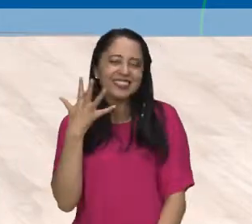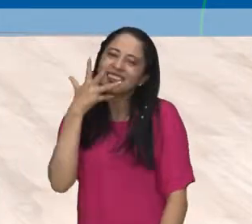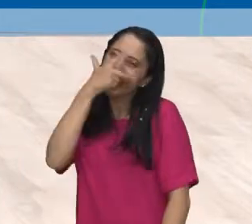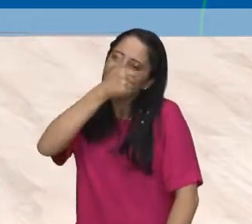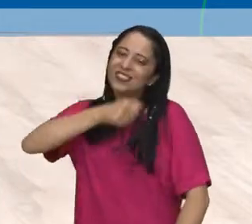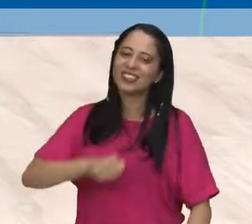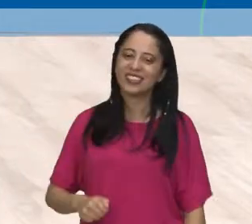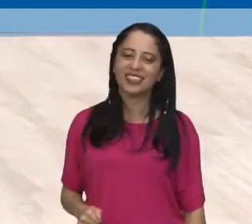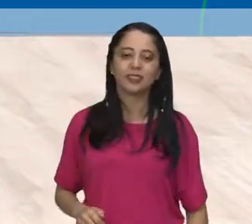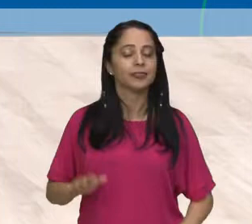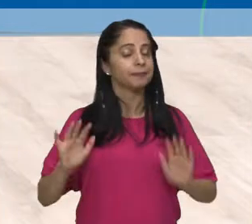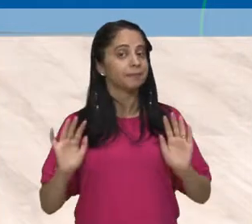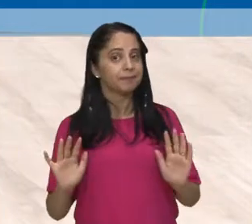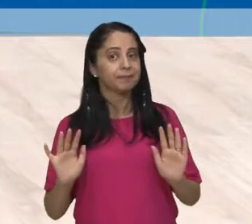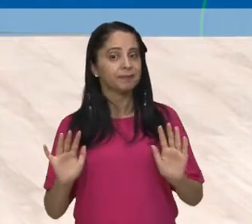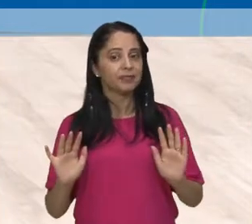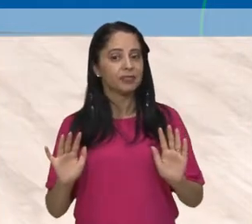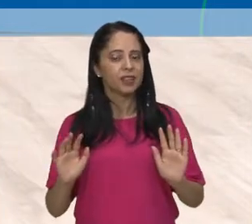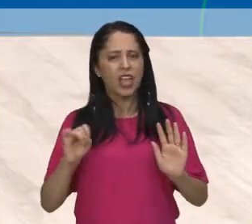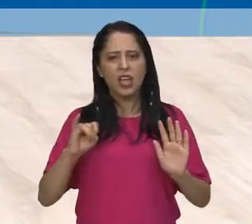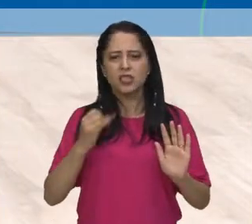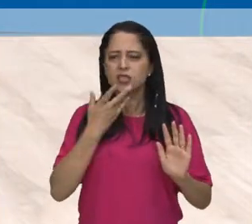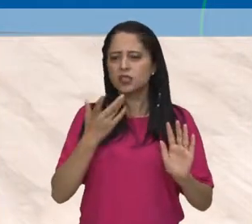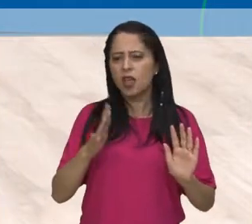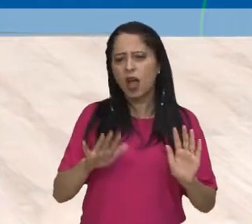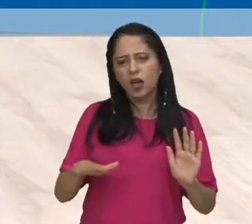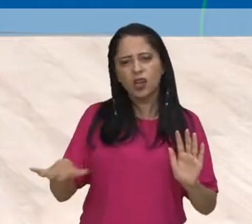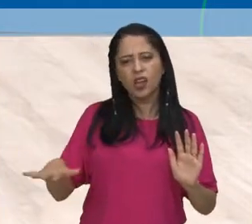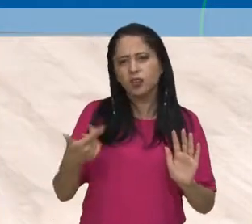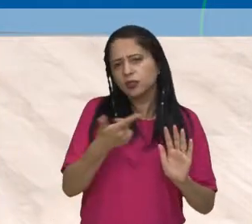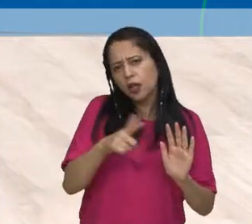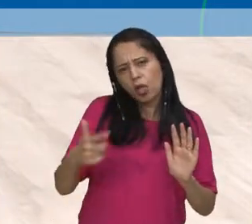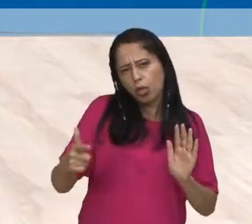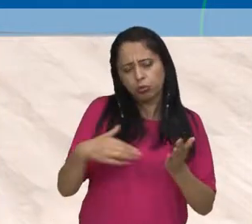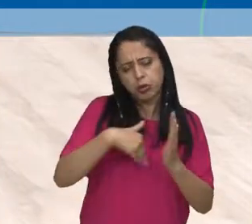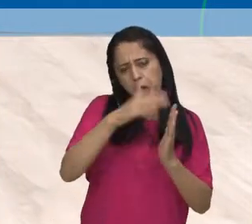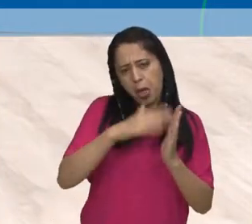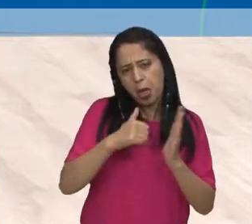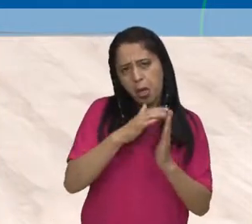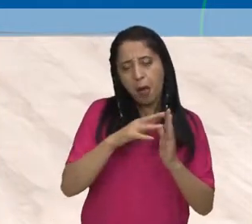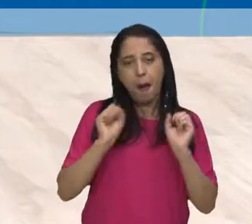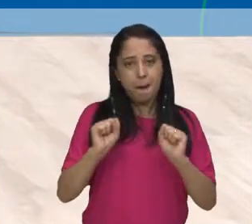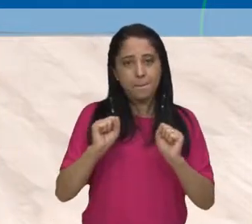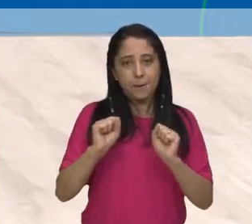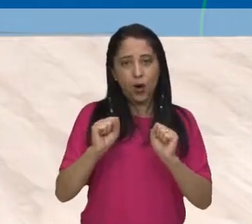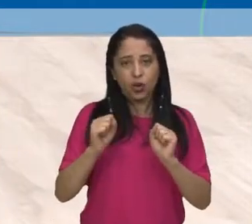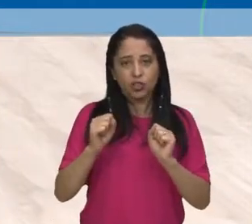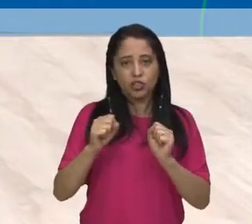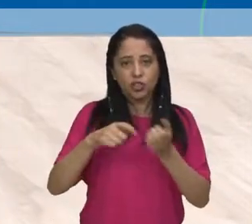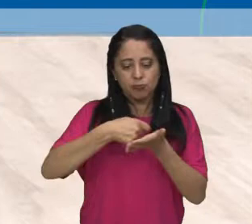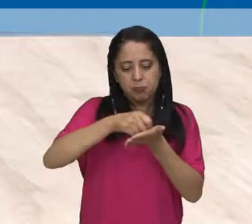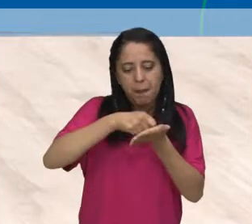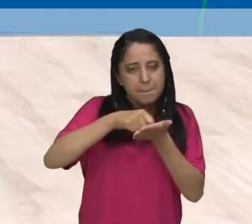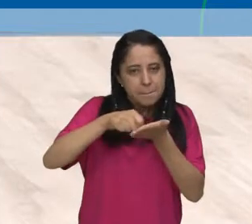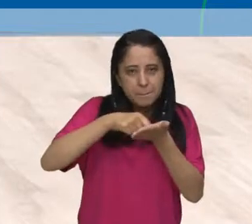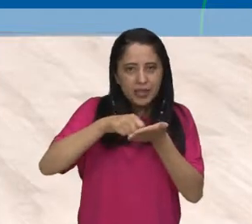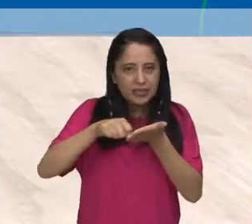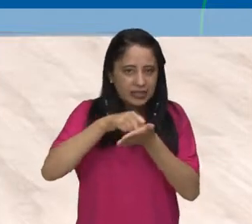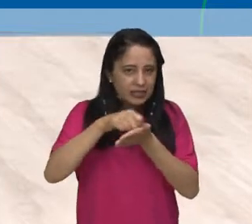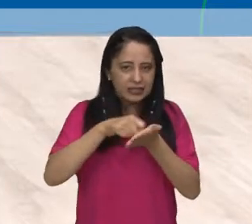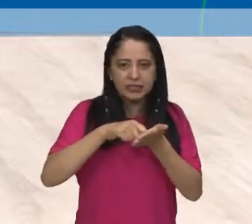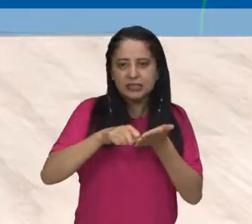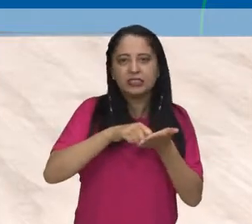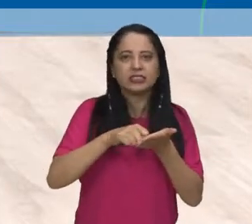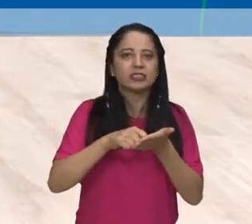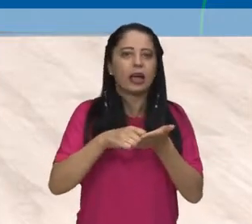bonito. Mas uma coisa, se a criança não tiver tinta em casa, posso usar giz de cera, lápis de cor? Claro, pode usar